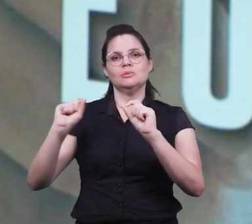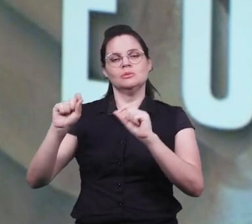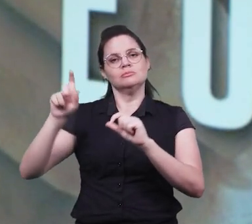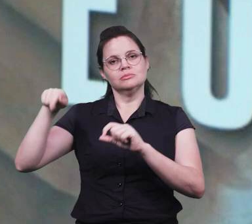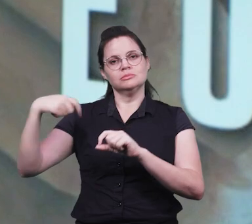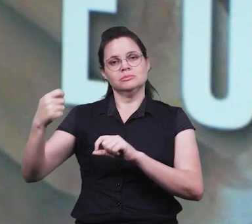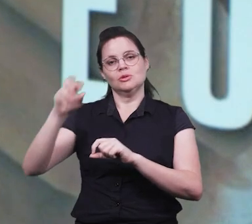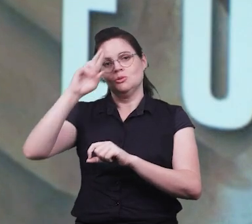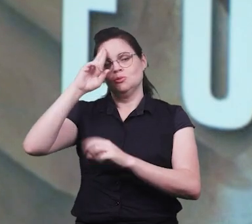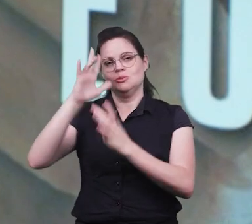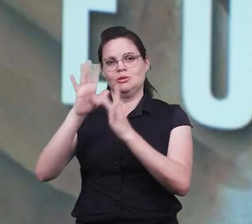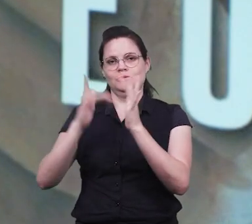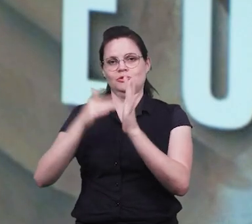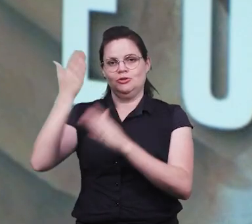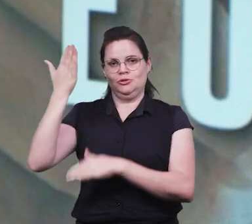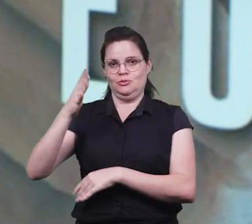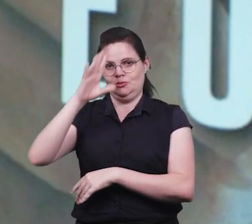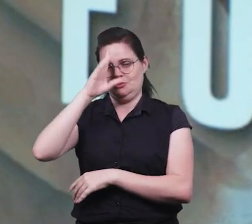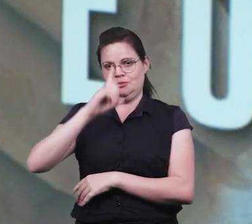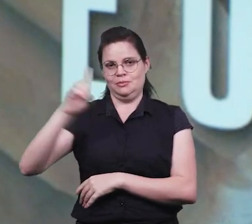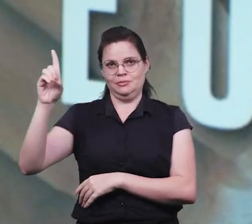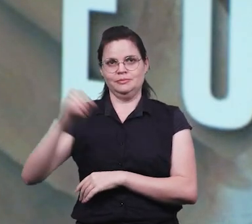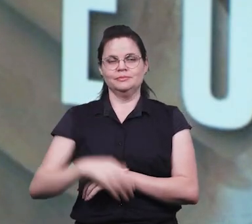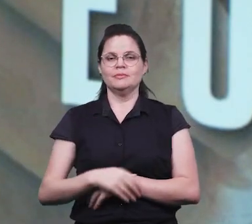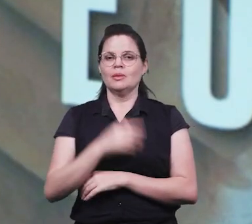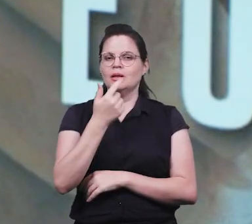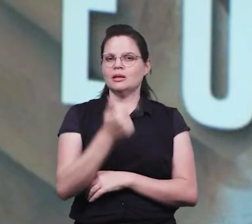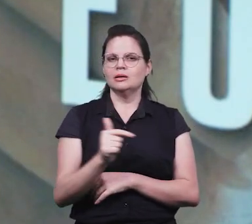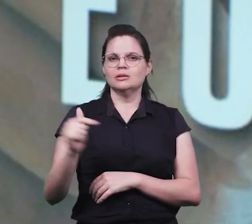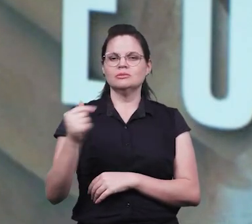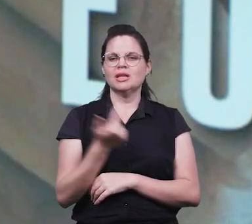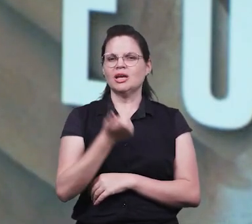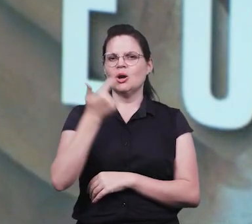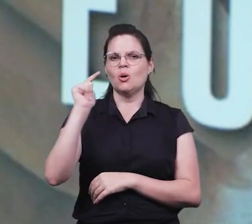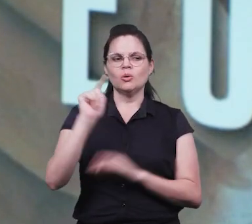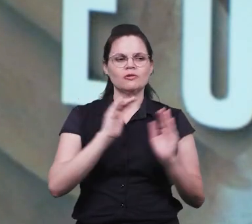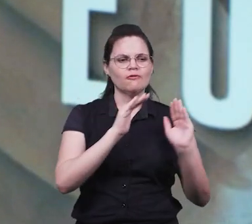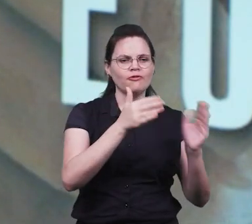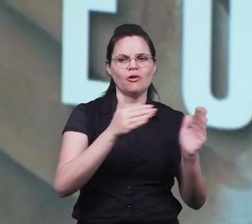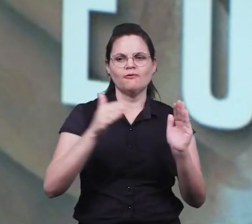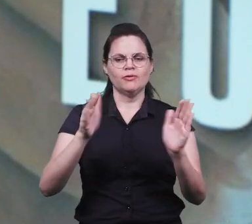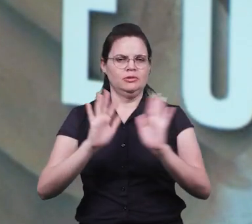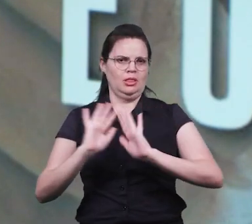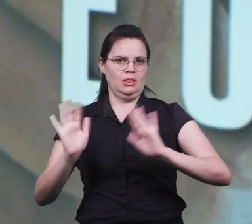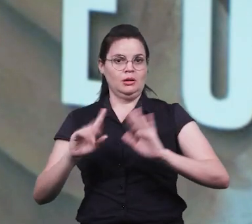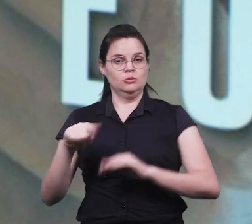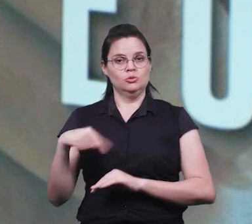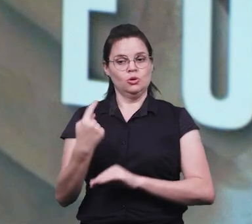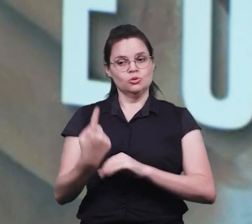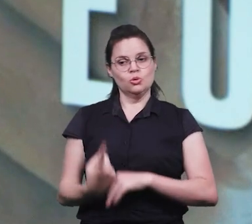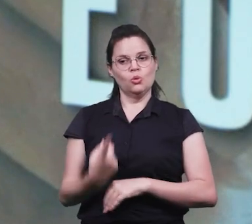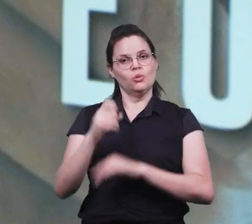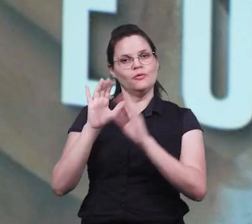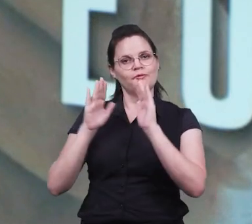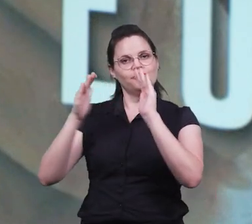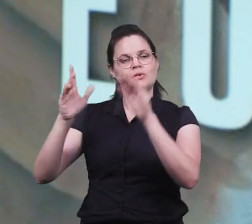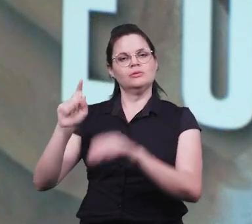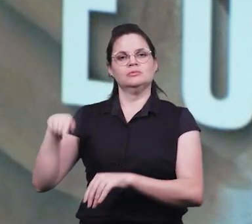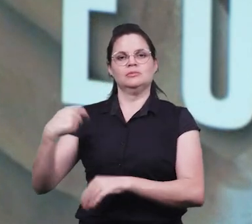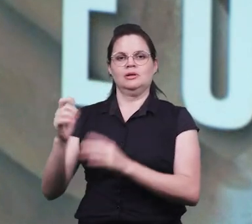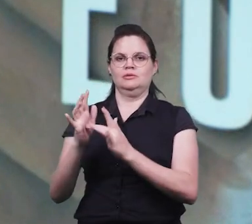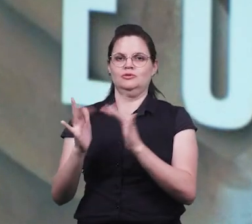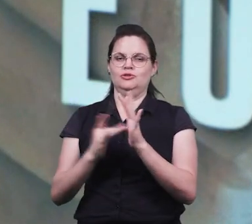Não há, portanto, uma ênfase a outro nome ou nomes, já que a existência é parte do